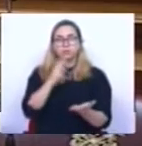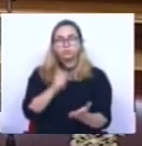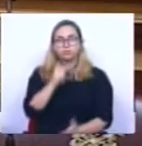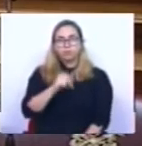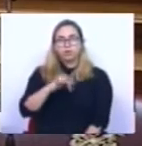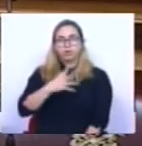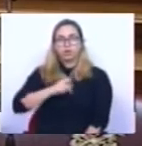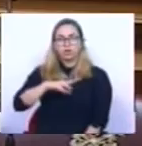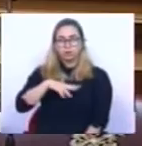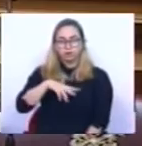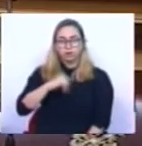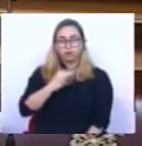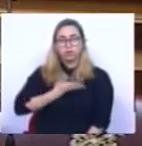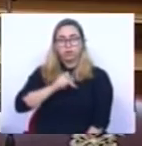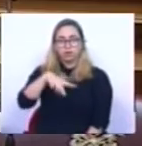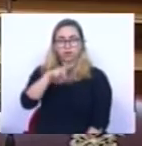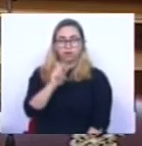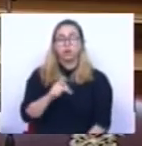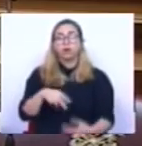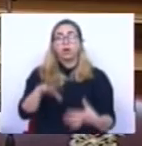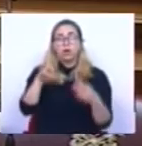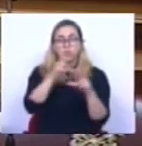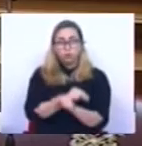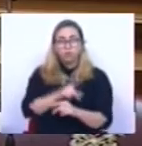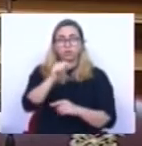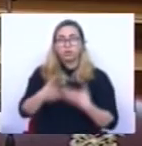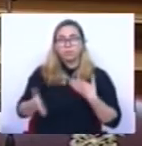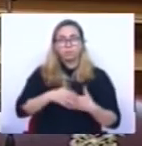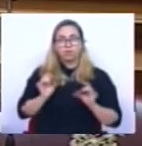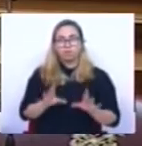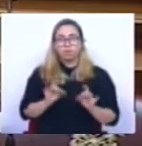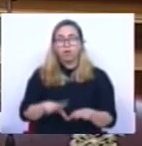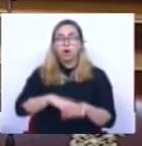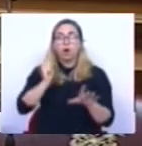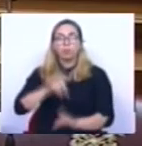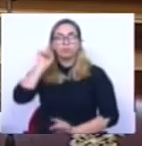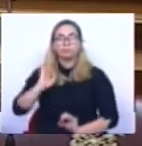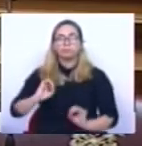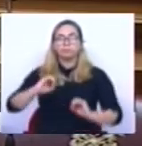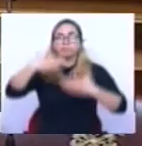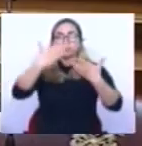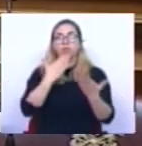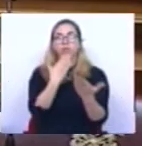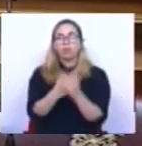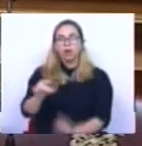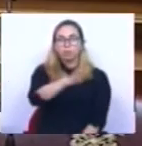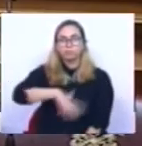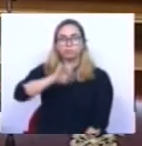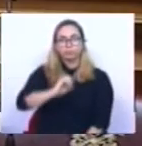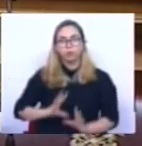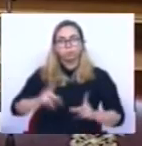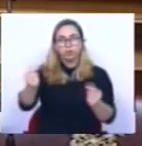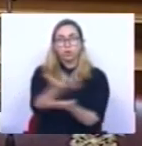evitar a perda de cursos e o respectivo encerramento, visto que tem sido fundamental para o município, potenciando e dinamizando a